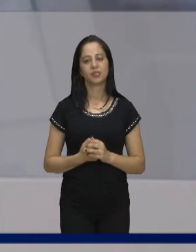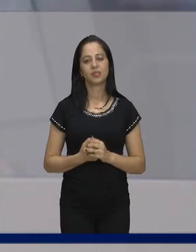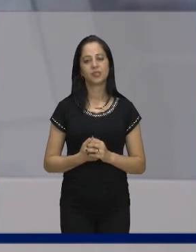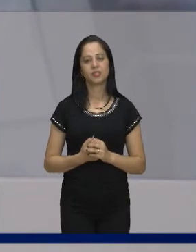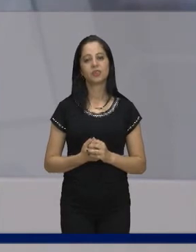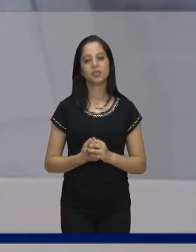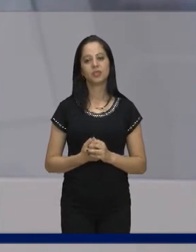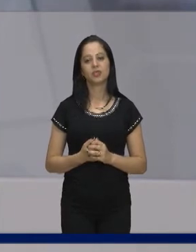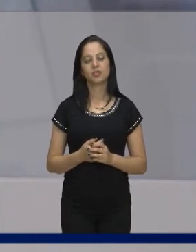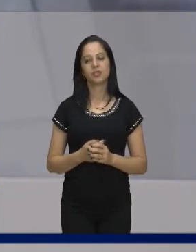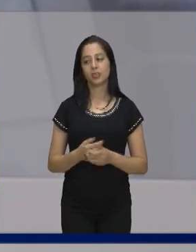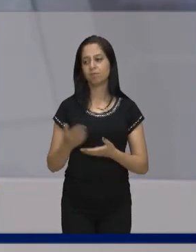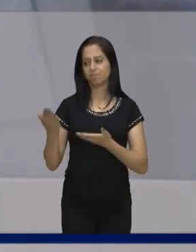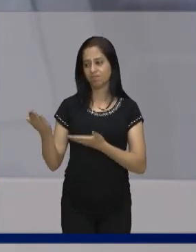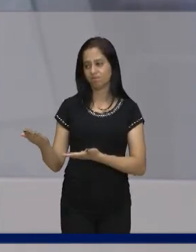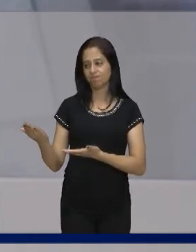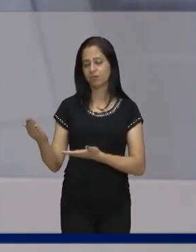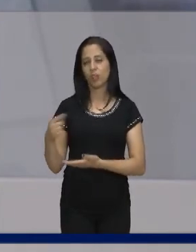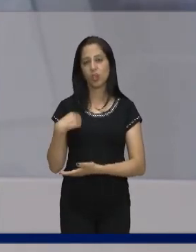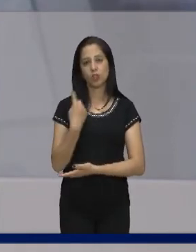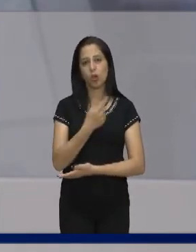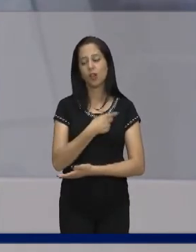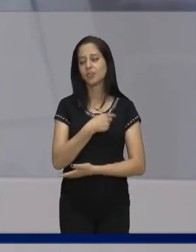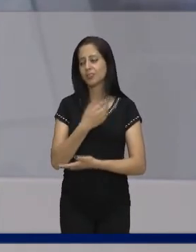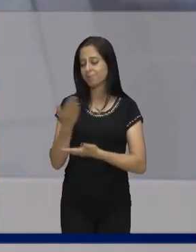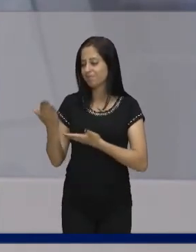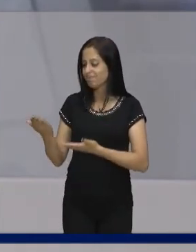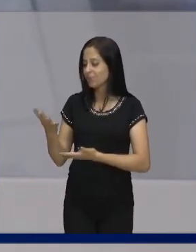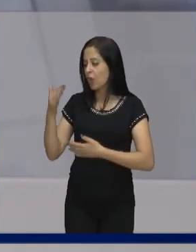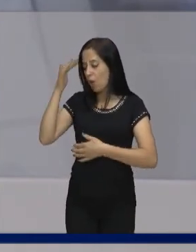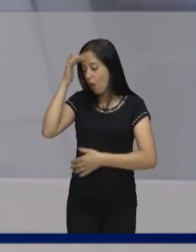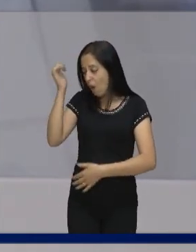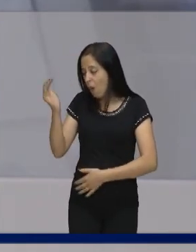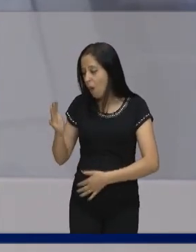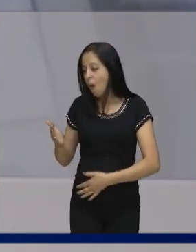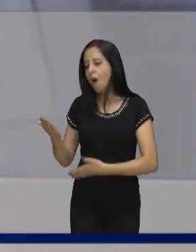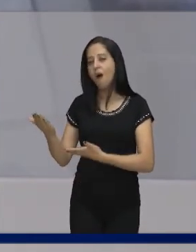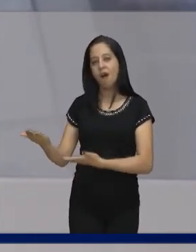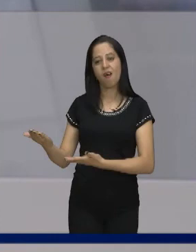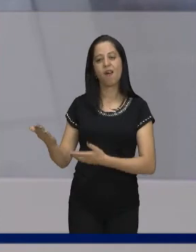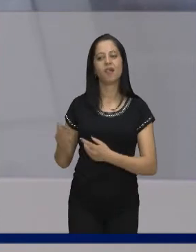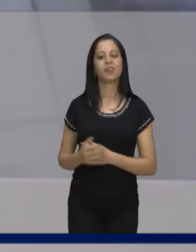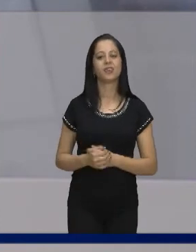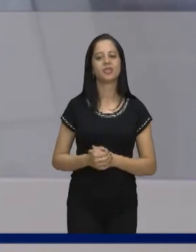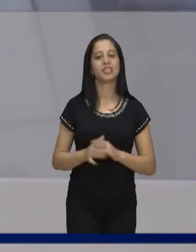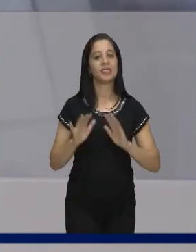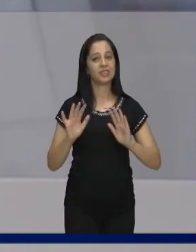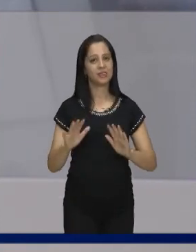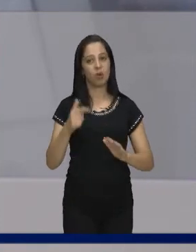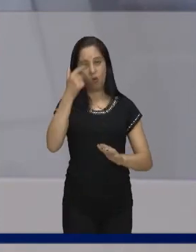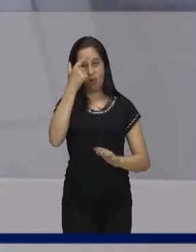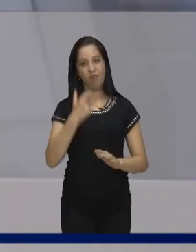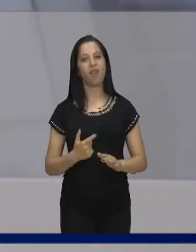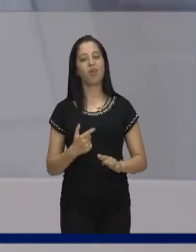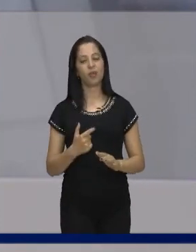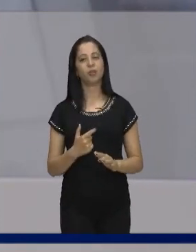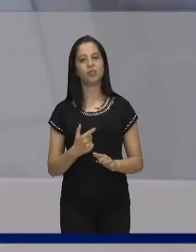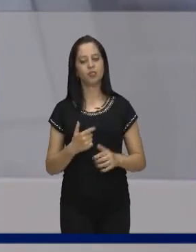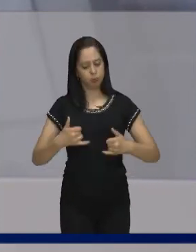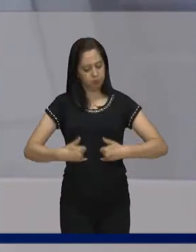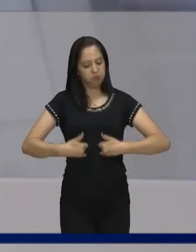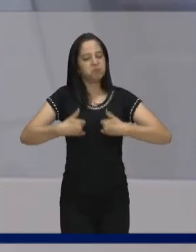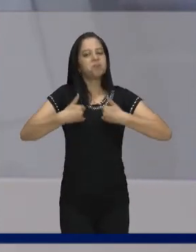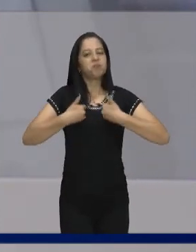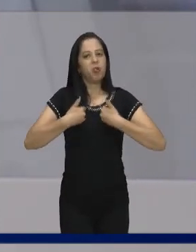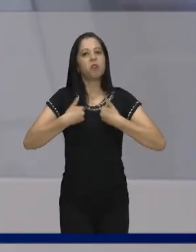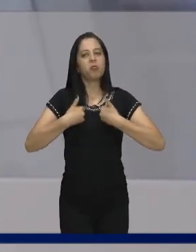nos honra de ter conhecido, né, faz parte da minha vida. Então, eu sou um privilegiado, eu, Roberto Chagas,